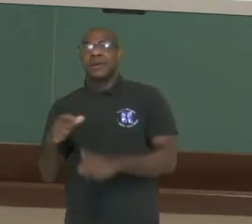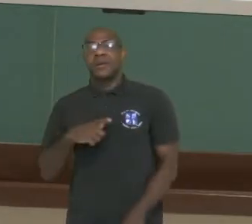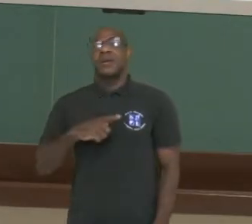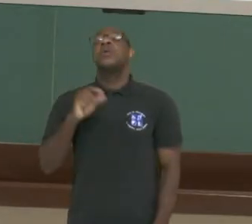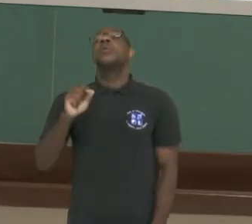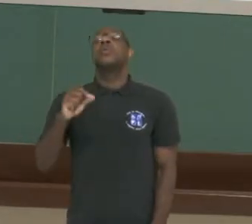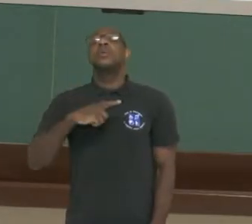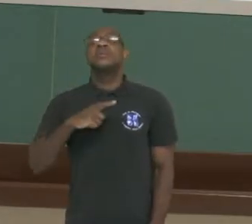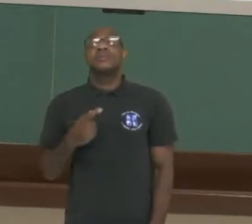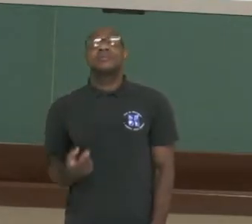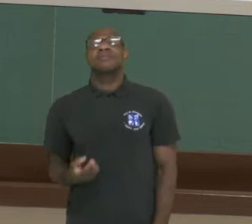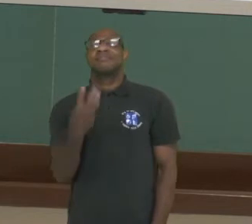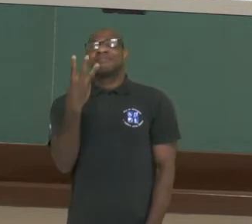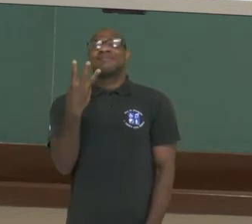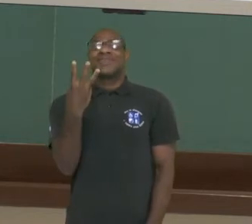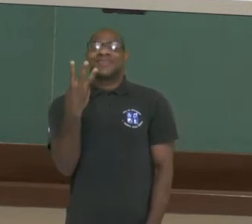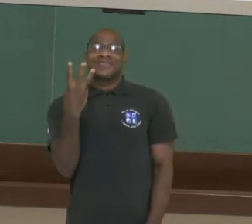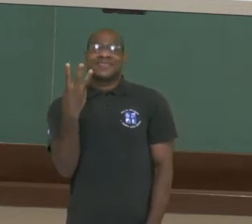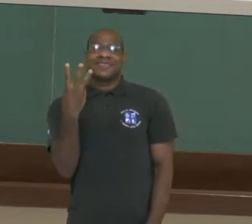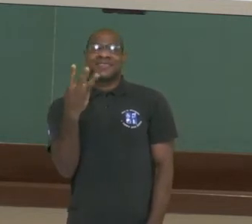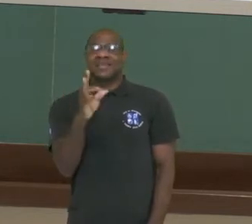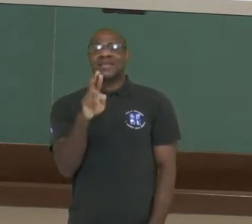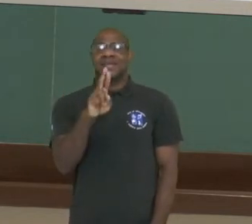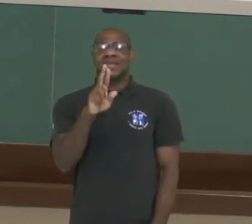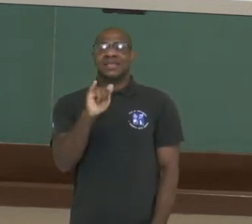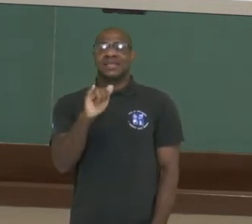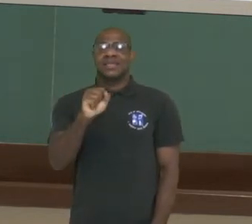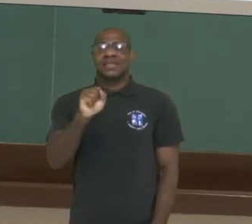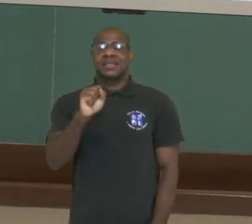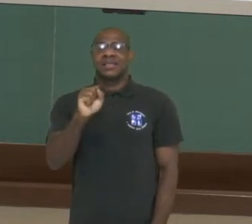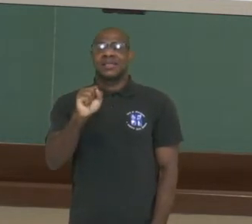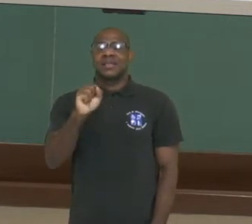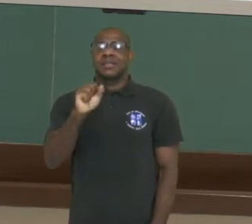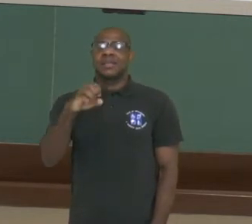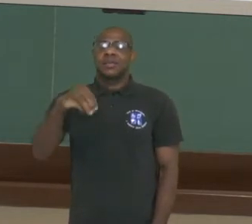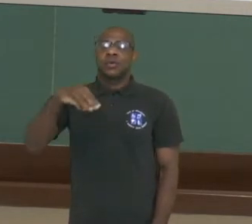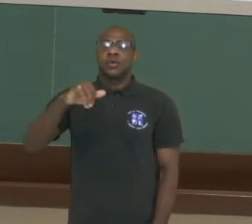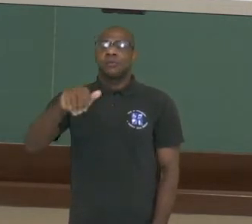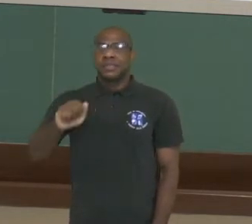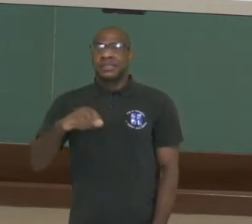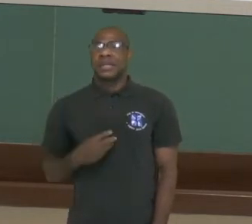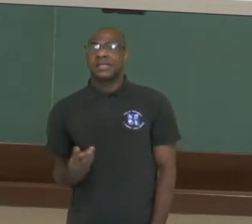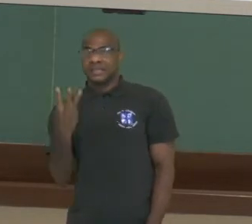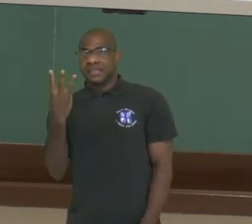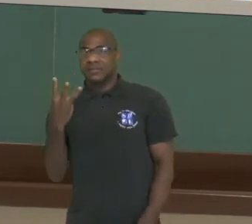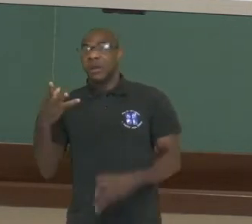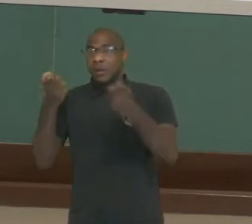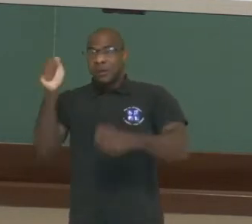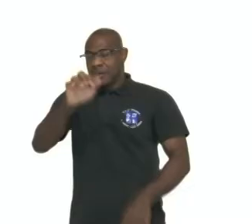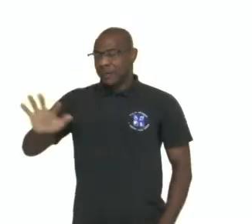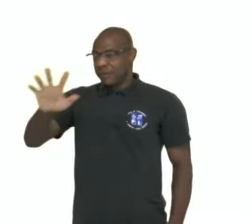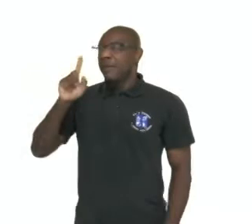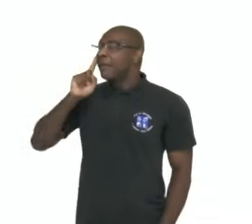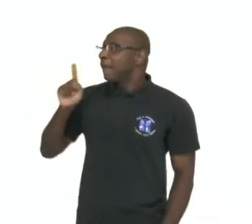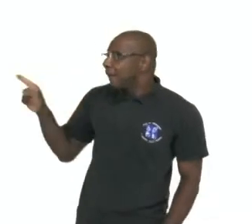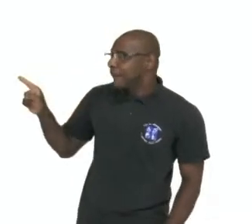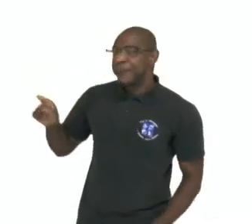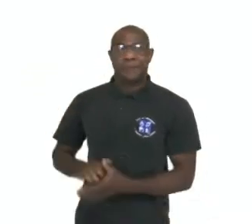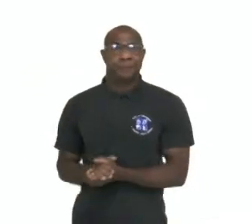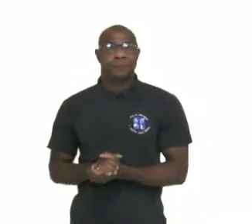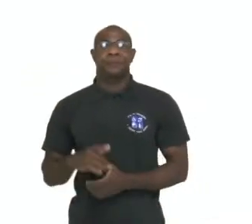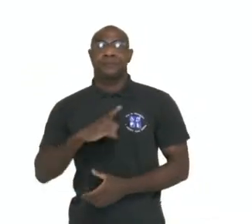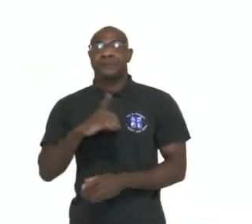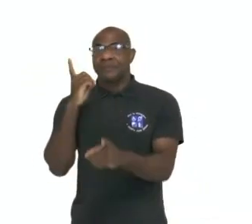uma trissomia de 3. Vamos analisar o cariótipo. Então, nós